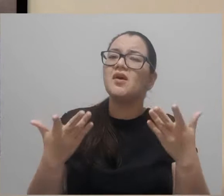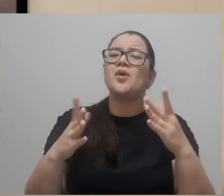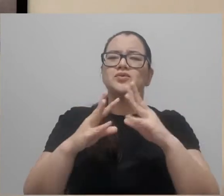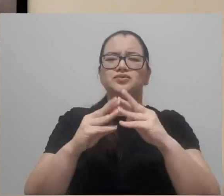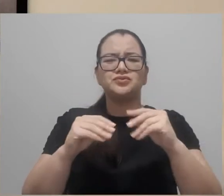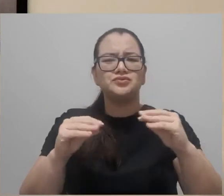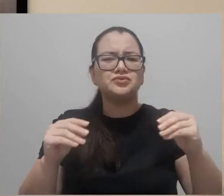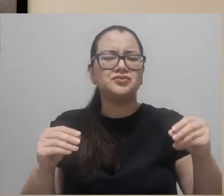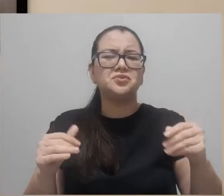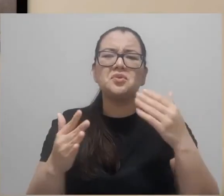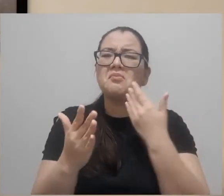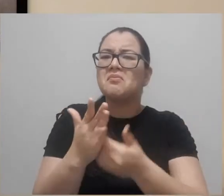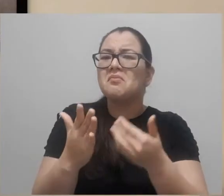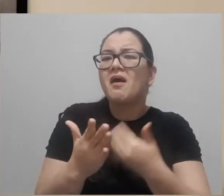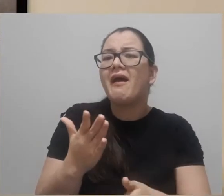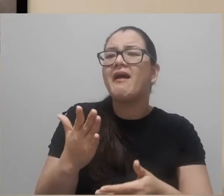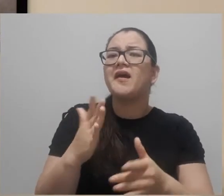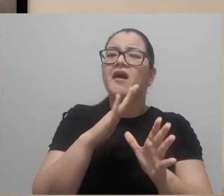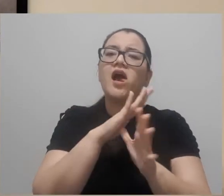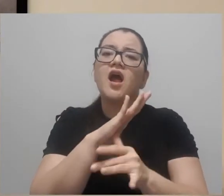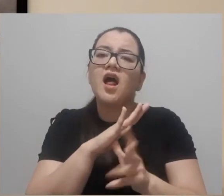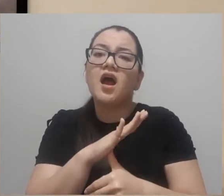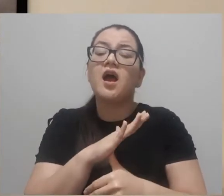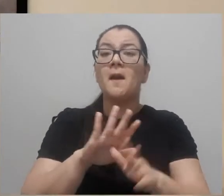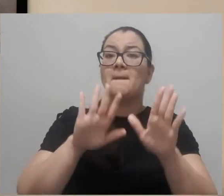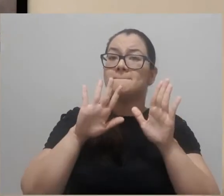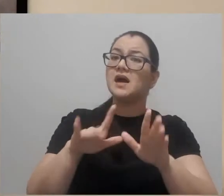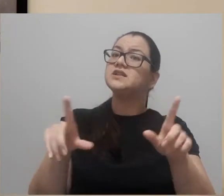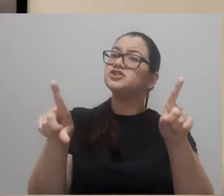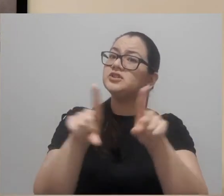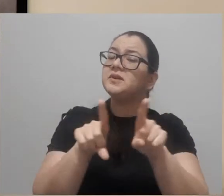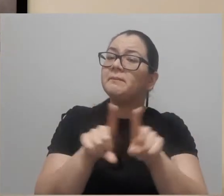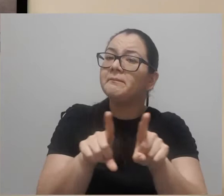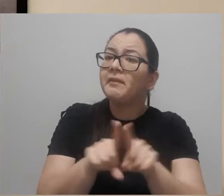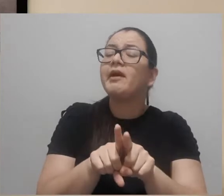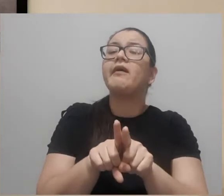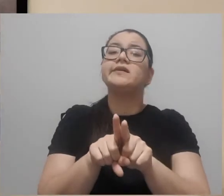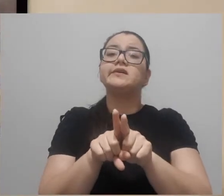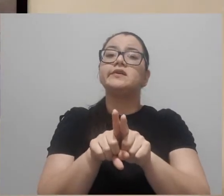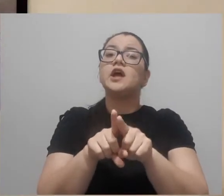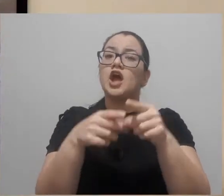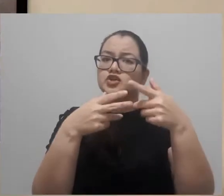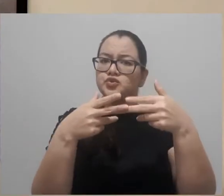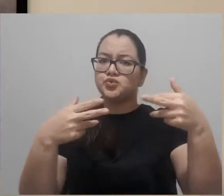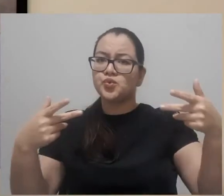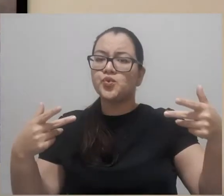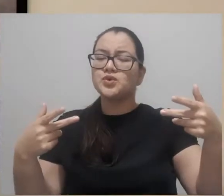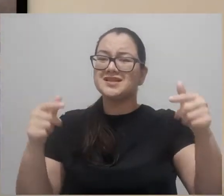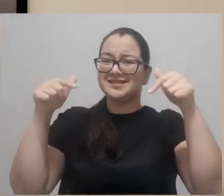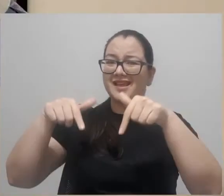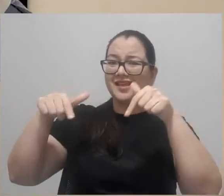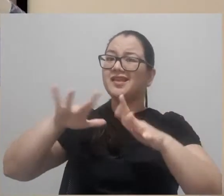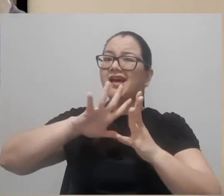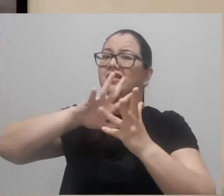aí uma outra situação. Porque eles têm o poder de dominar a nossa vida